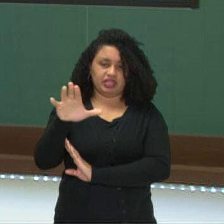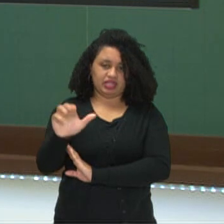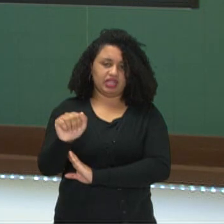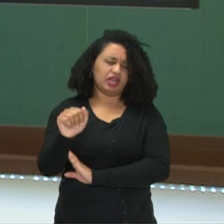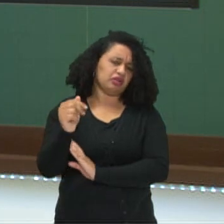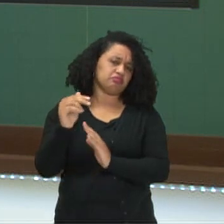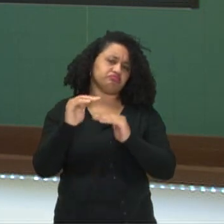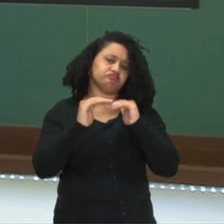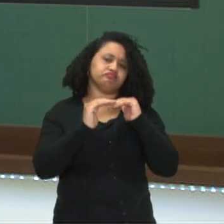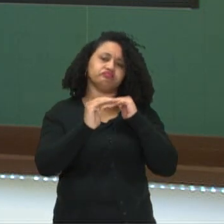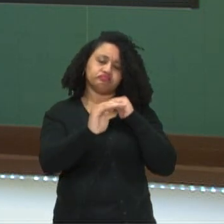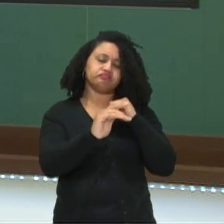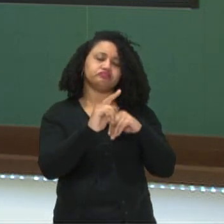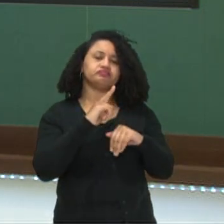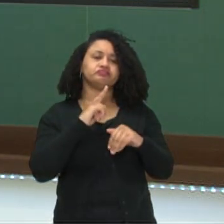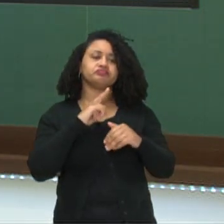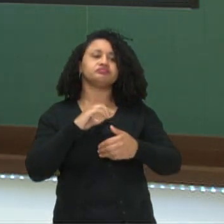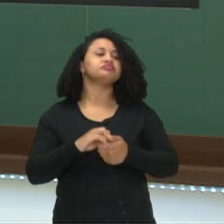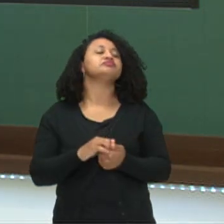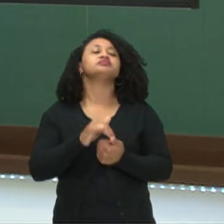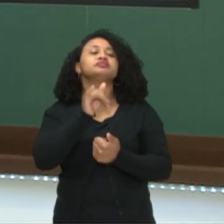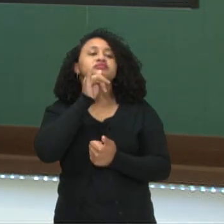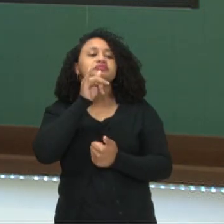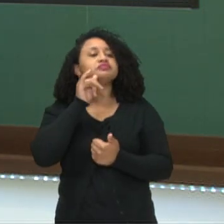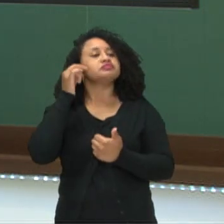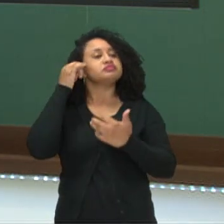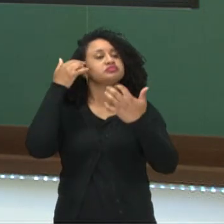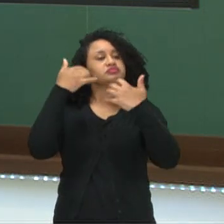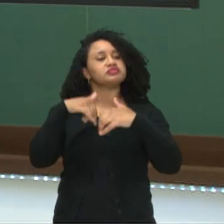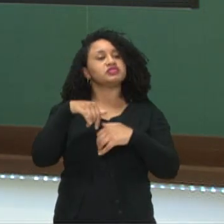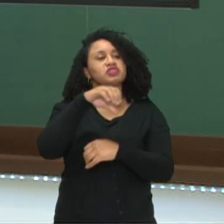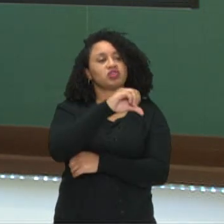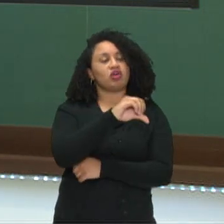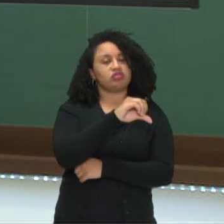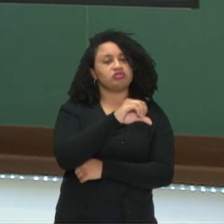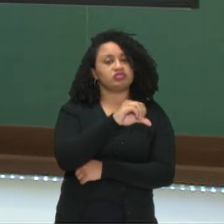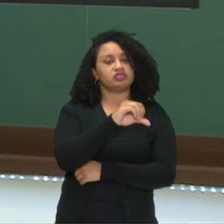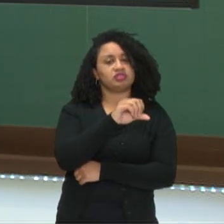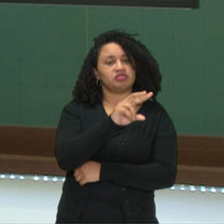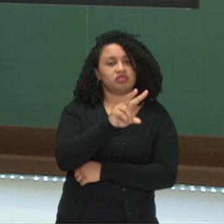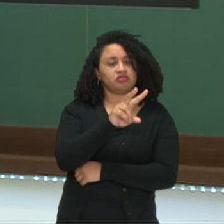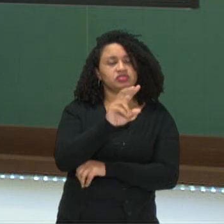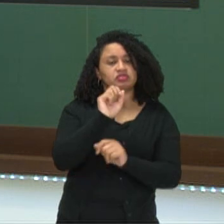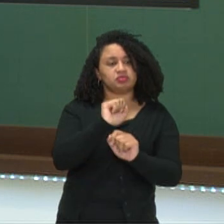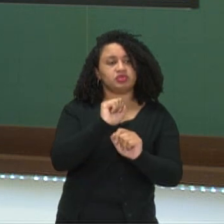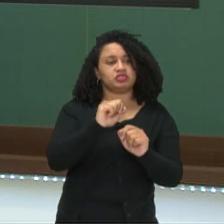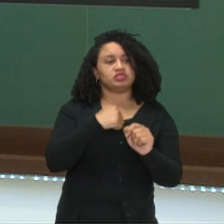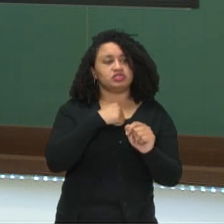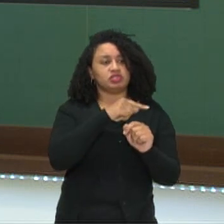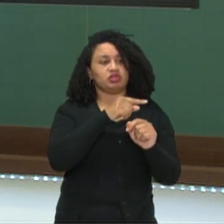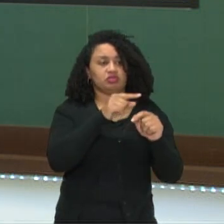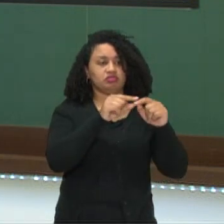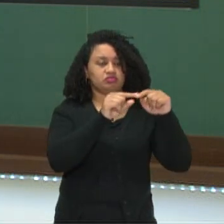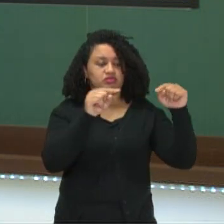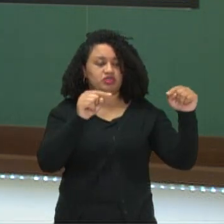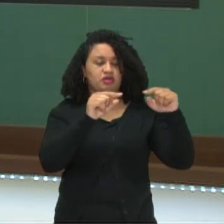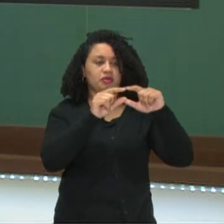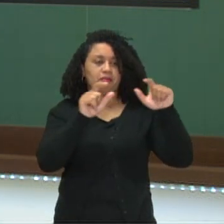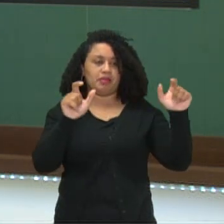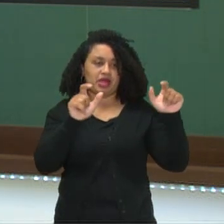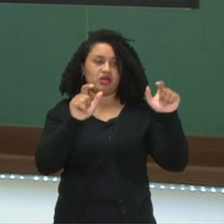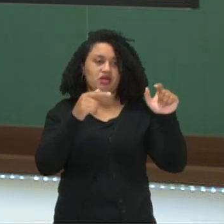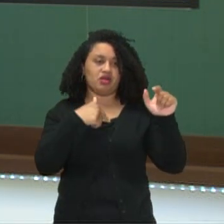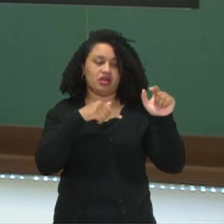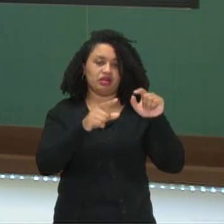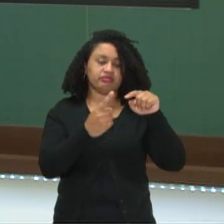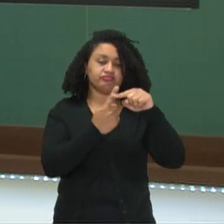bateria contínua de tensão. Então, por exemplo, pensa aqui que pode ser 9 volts. Então aqui é o polo positivo, não é o polo